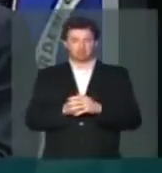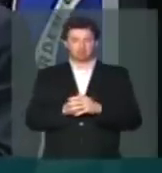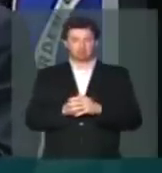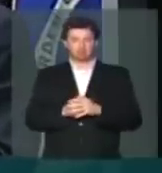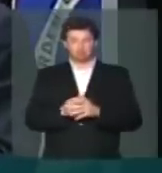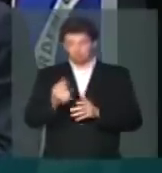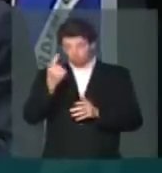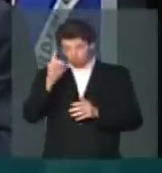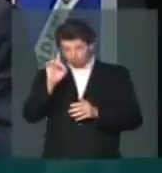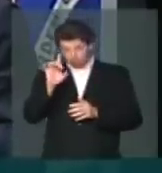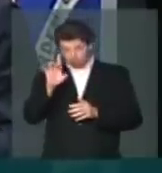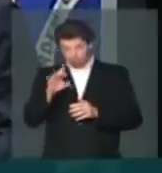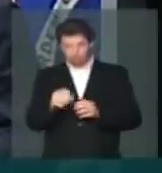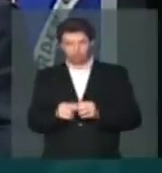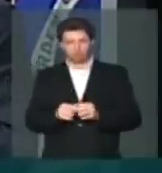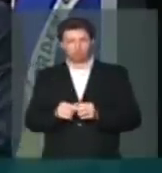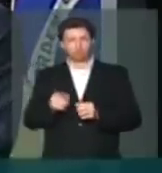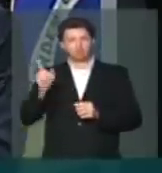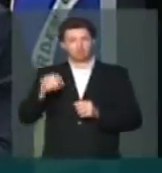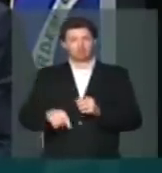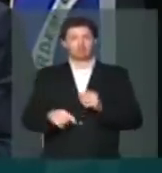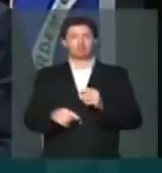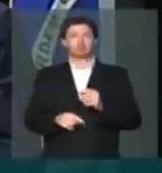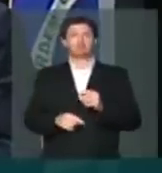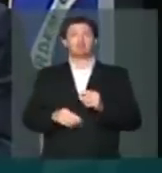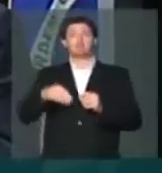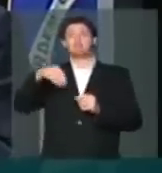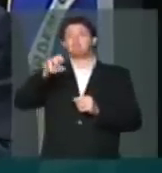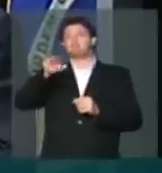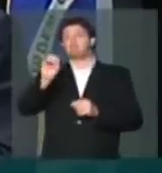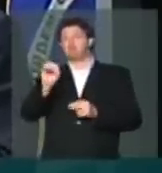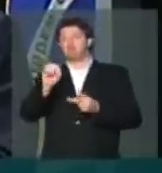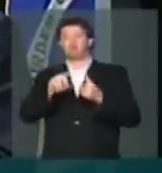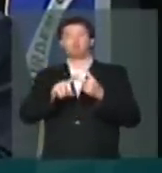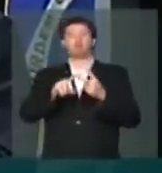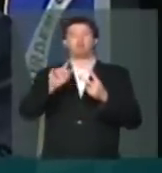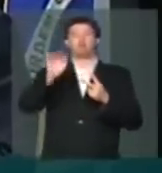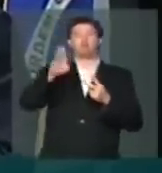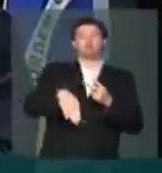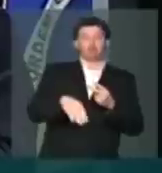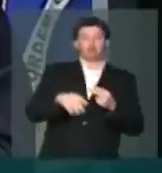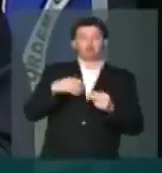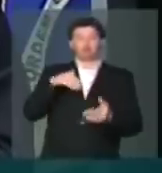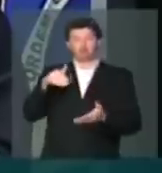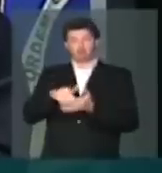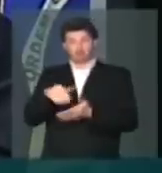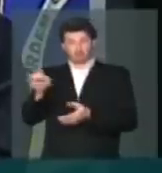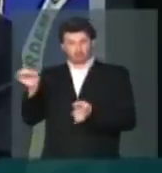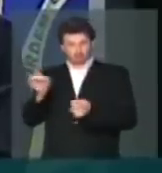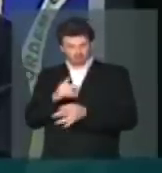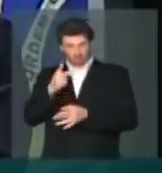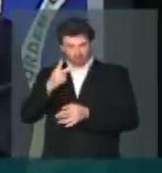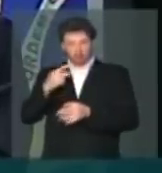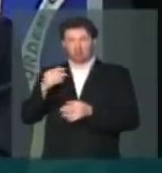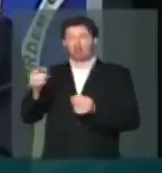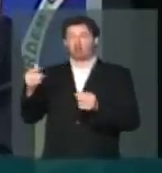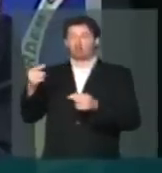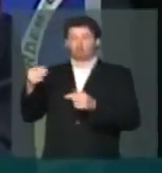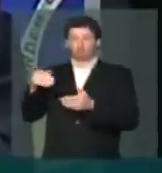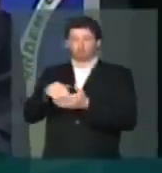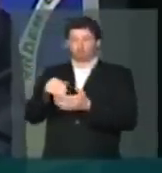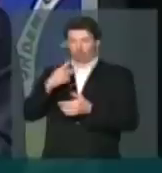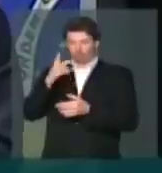apenas uma, que é essa questão de meio e fim, que eu queria, no encerramento da minha fala, poder falar um pouco sobre